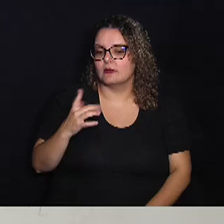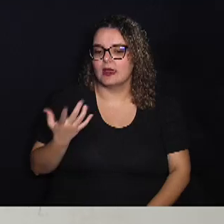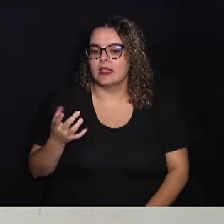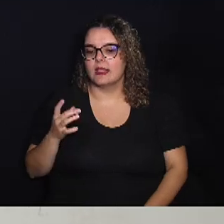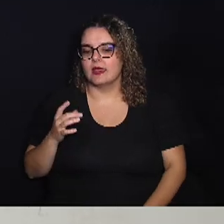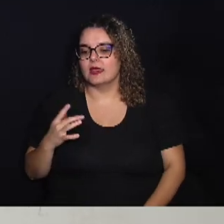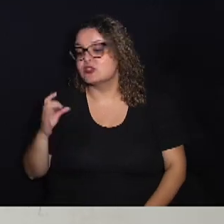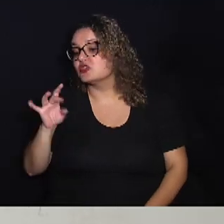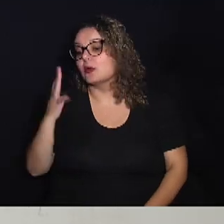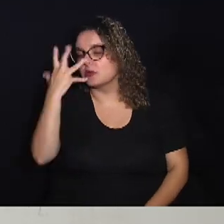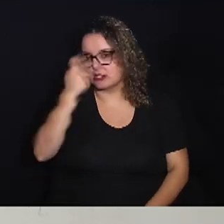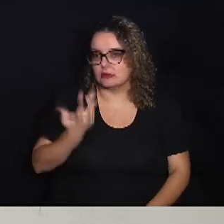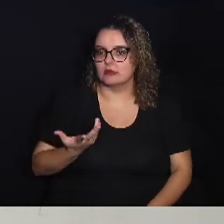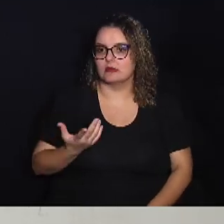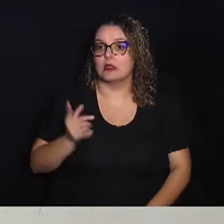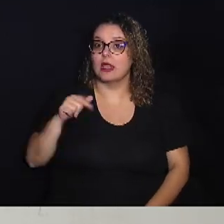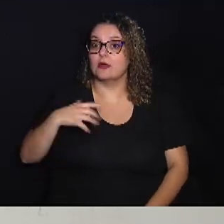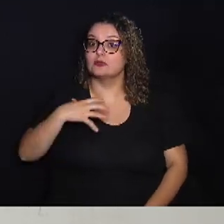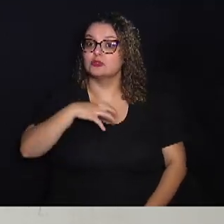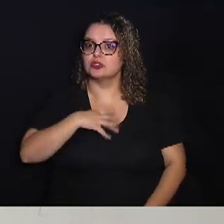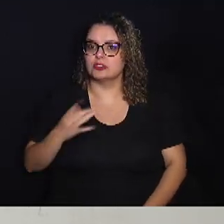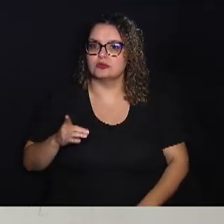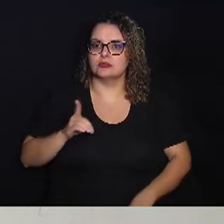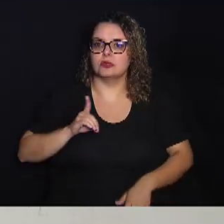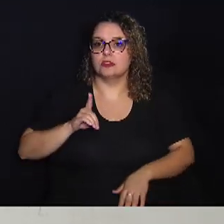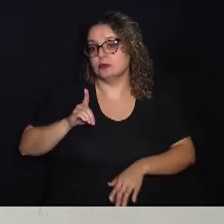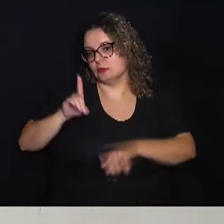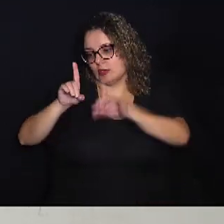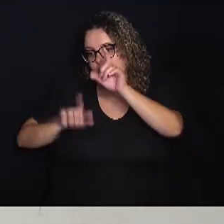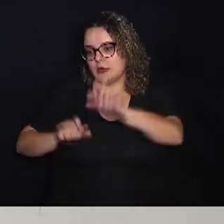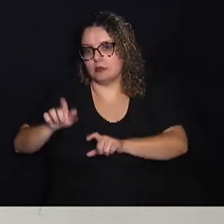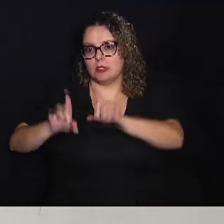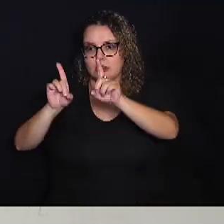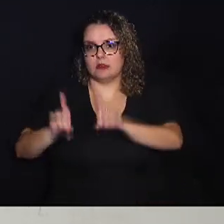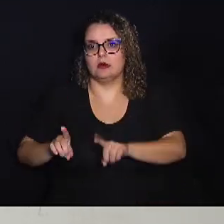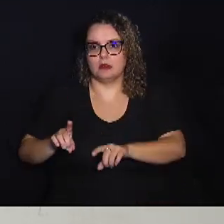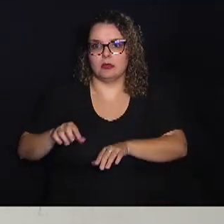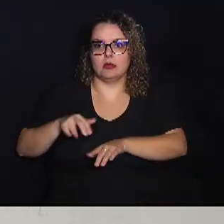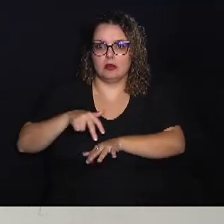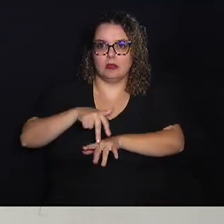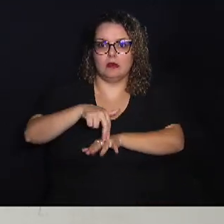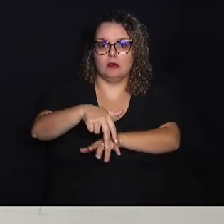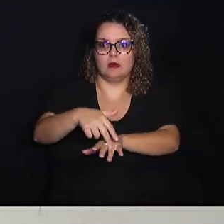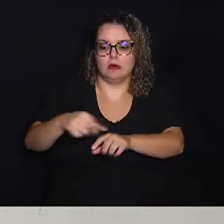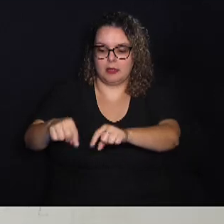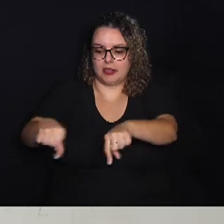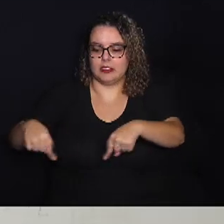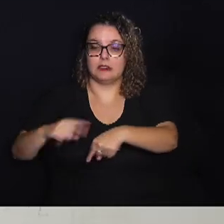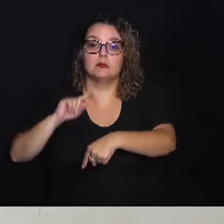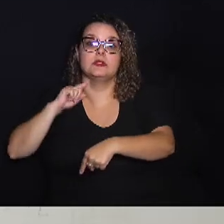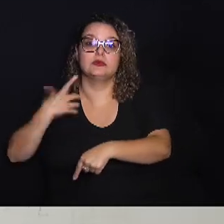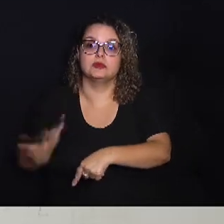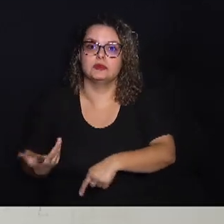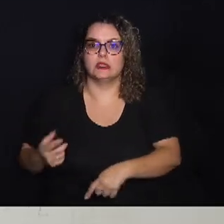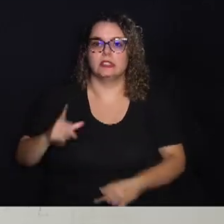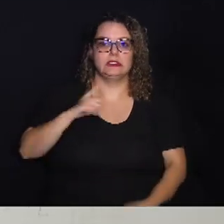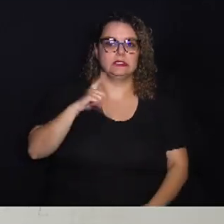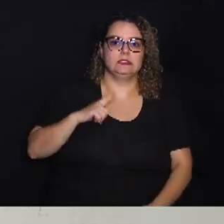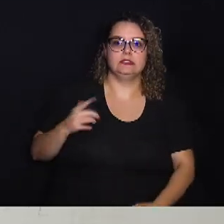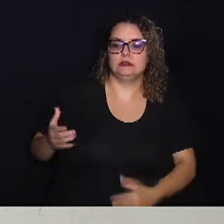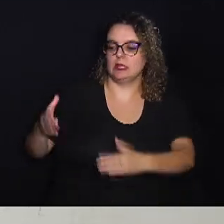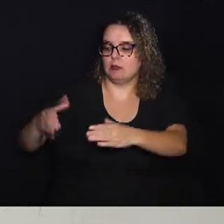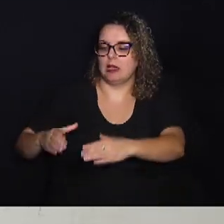se orientar. Então, muitas vezes você vê que no meio do piso tátil tem uma caçamba, tem um entulho, tem um material